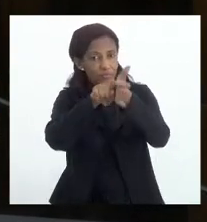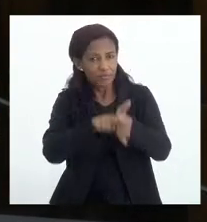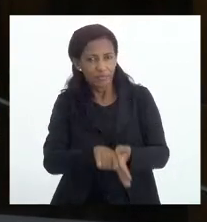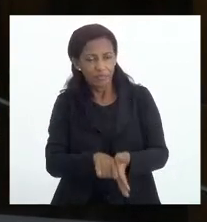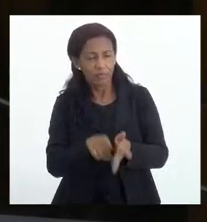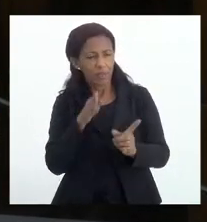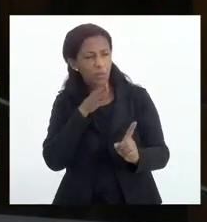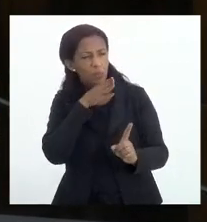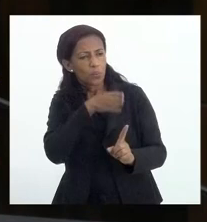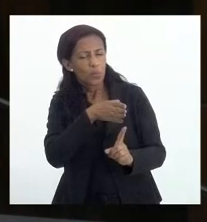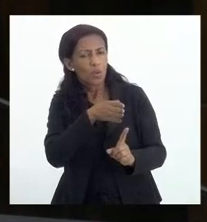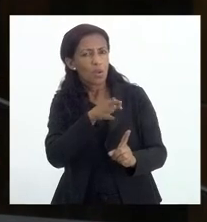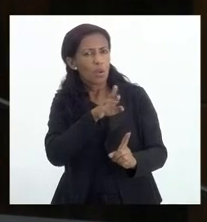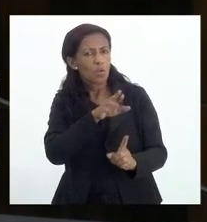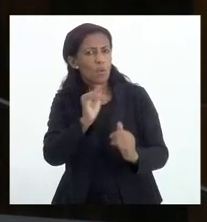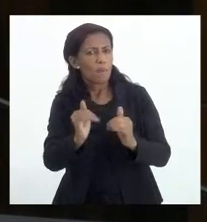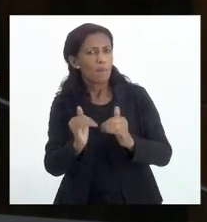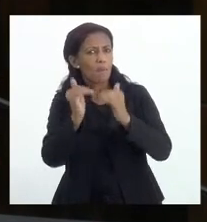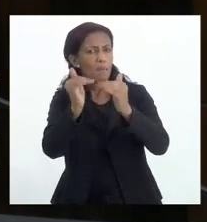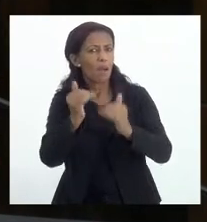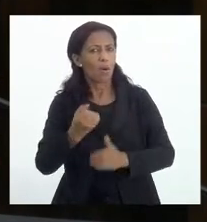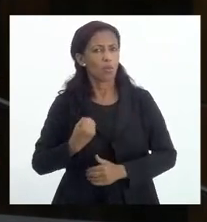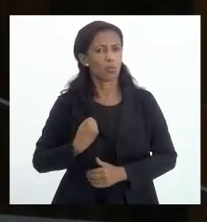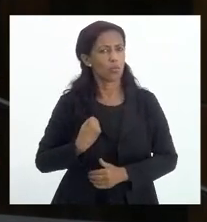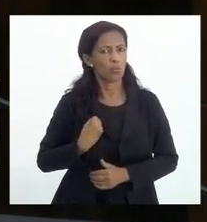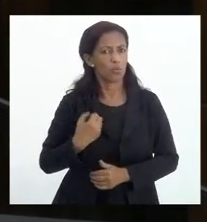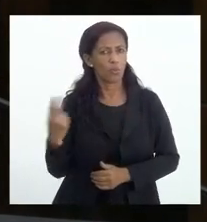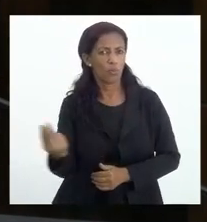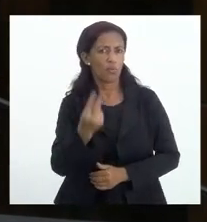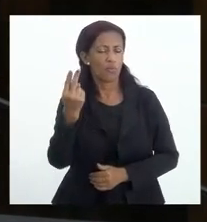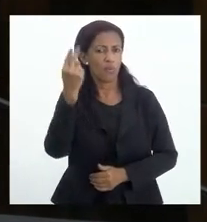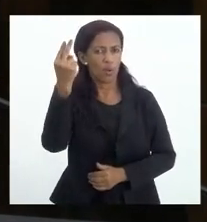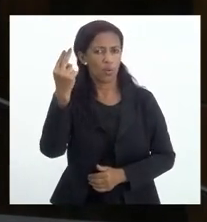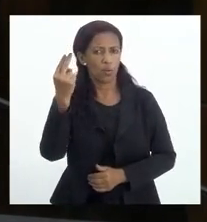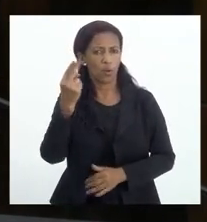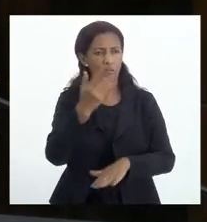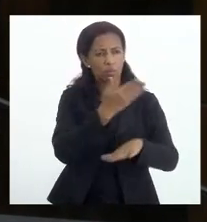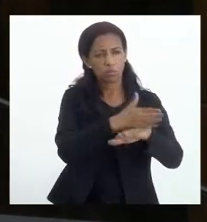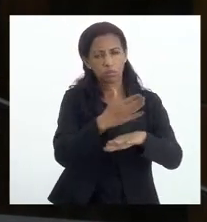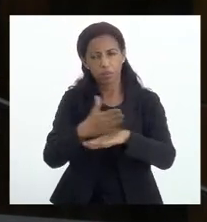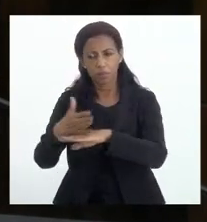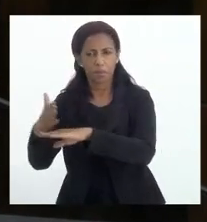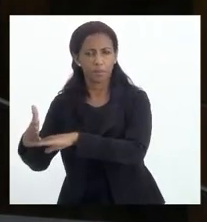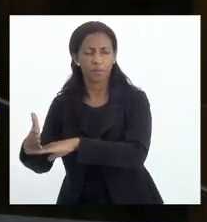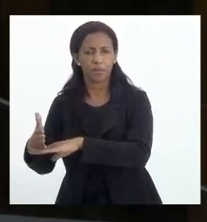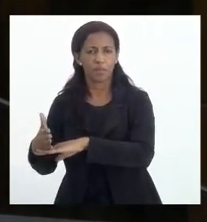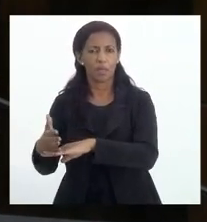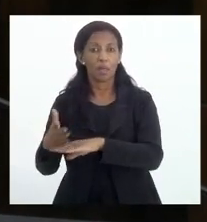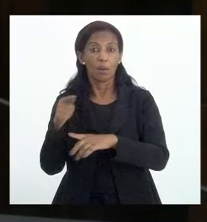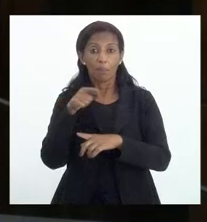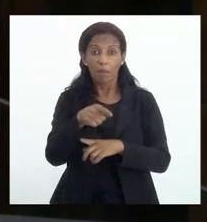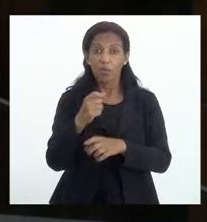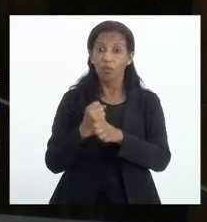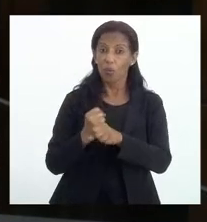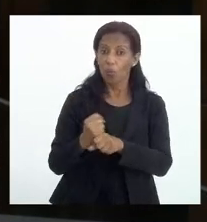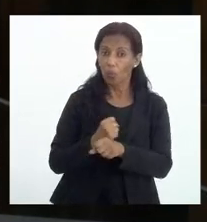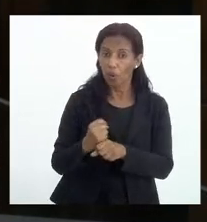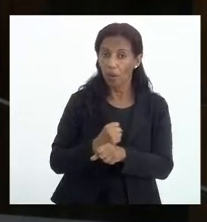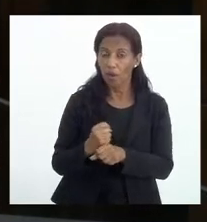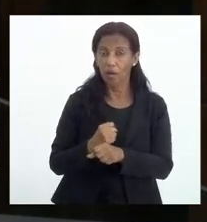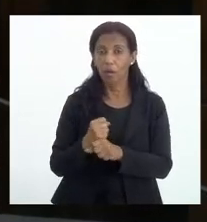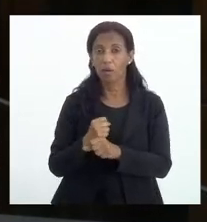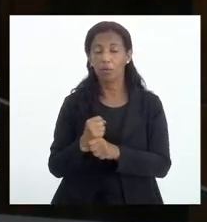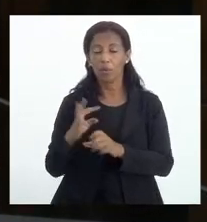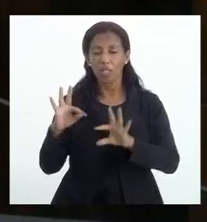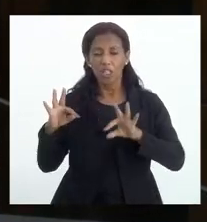somente que fosse o maior número ou o maior valor entre os exercícios, mas foi aquele ano que o que